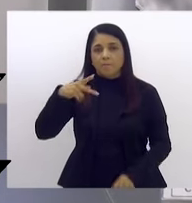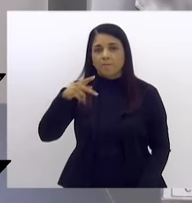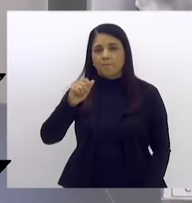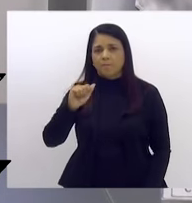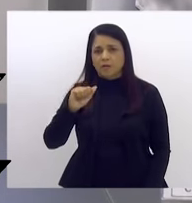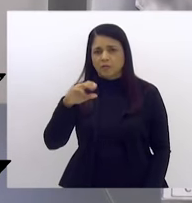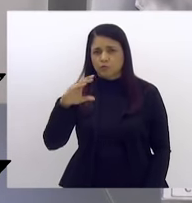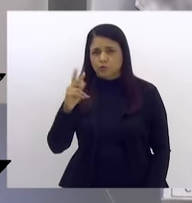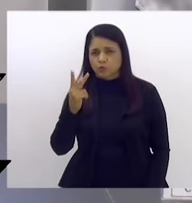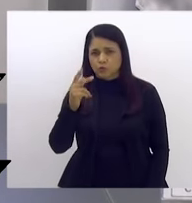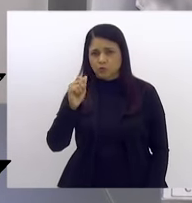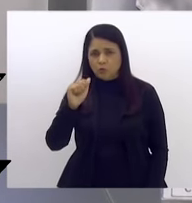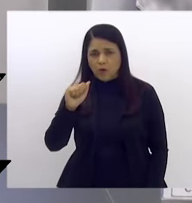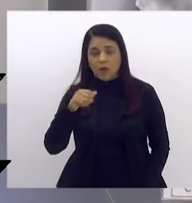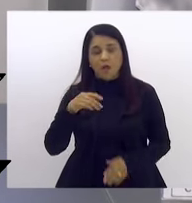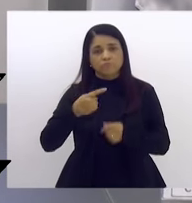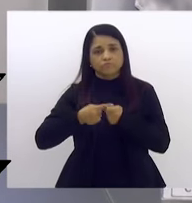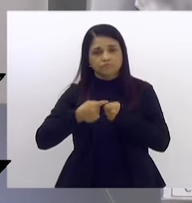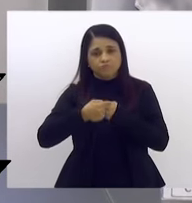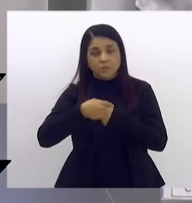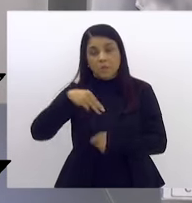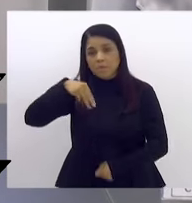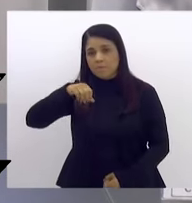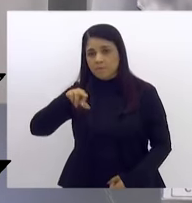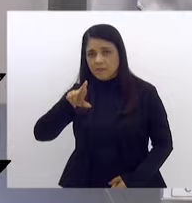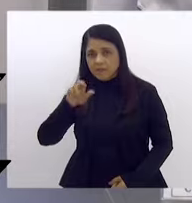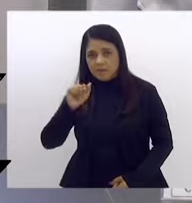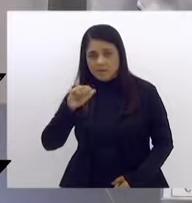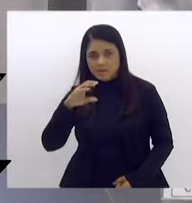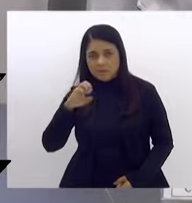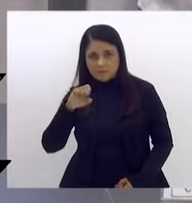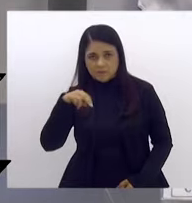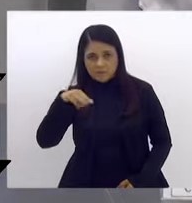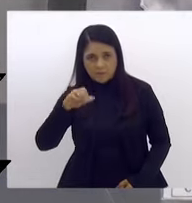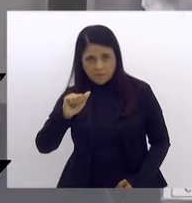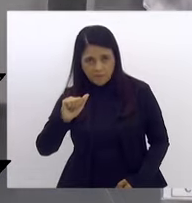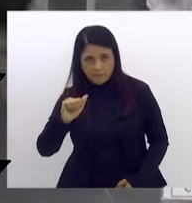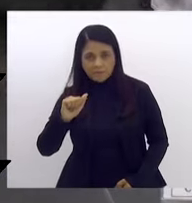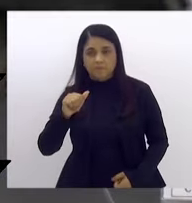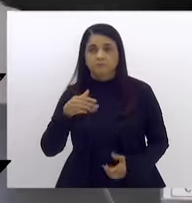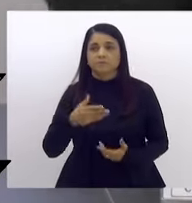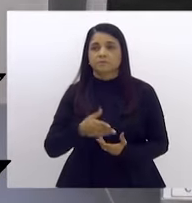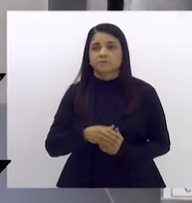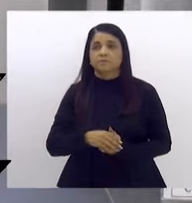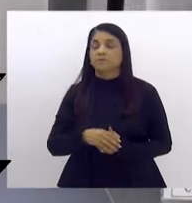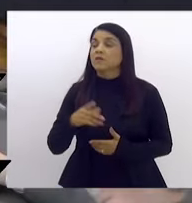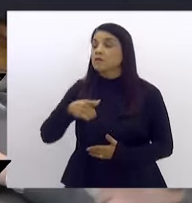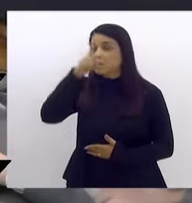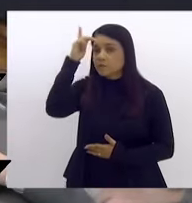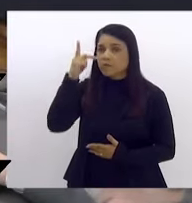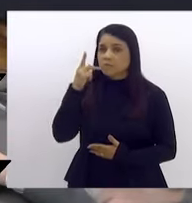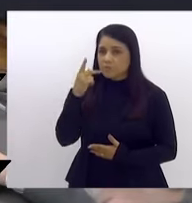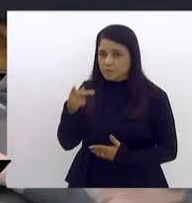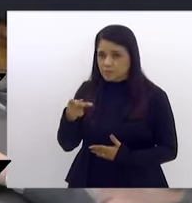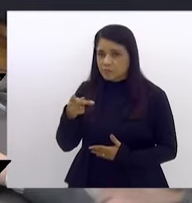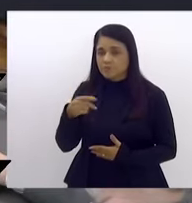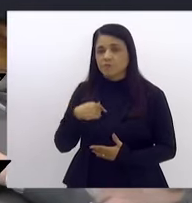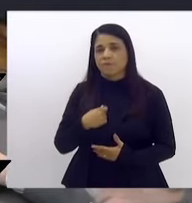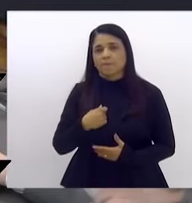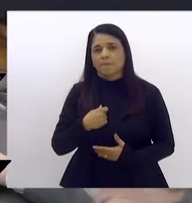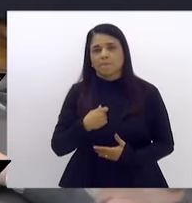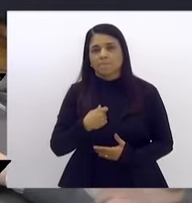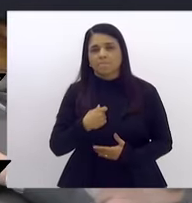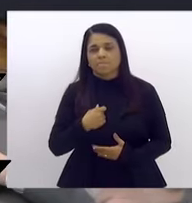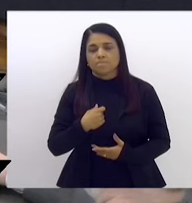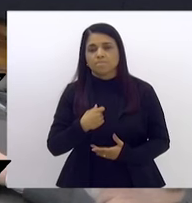na região do Conde município de Miracema Rio de Janeiro e da e d Providência Presidente Deputado Luis Paulo já que a baixa diligência